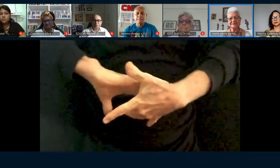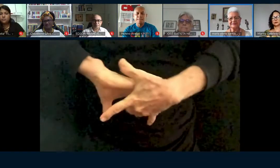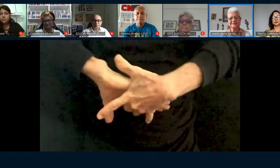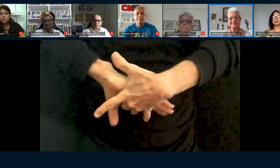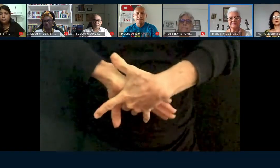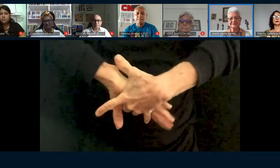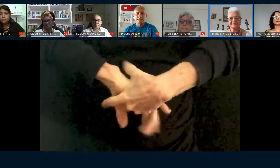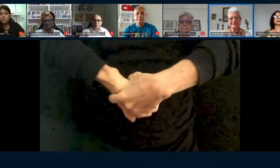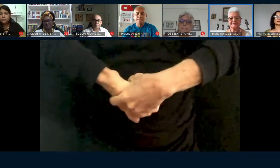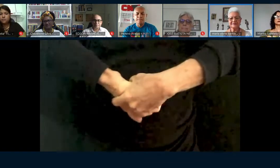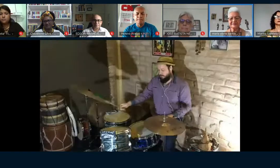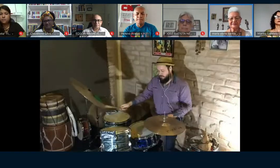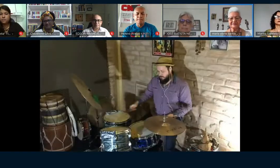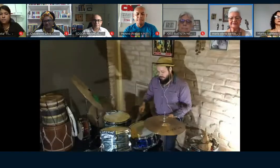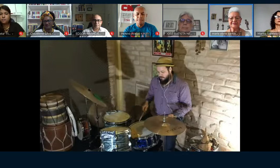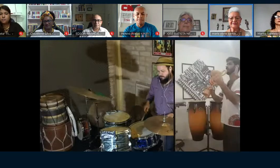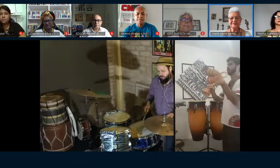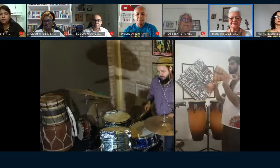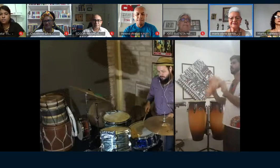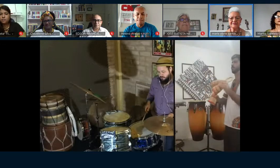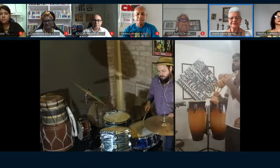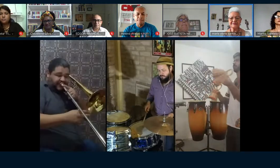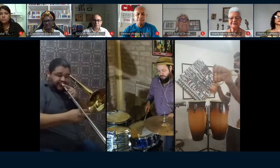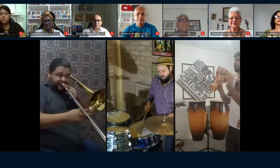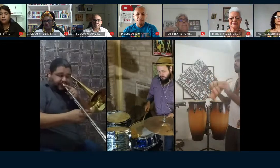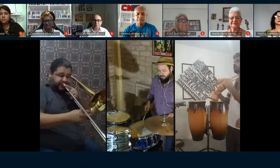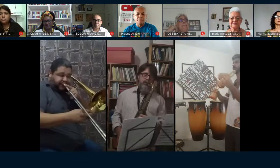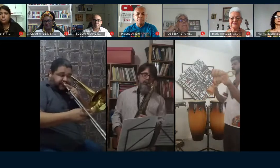por Antônio